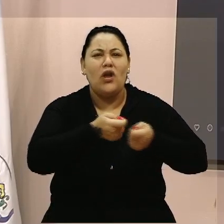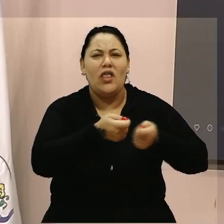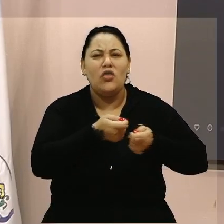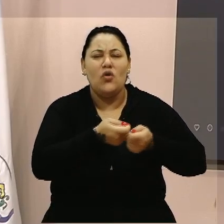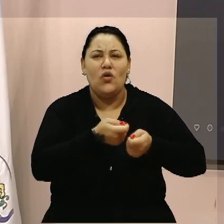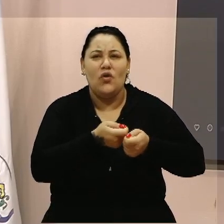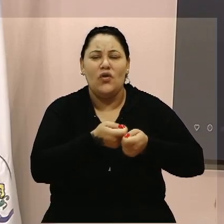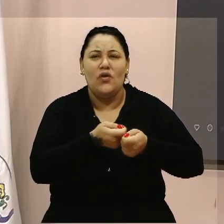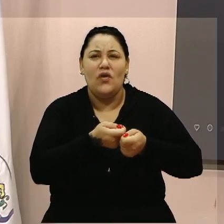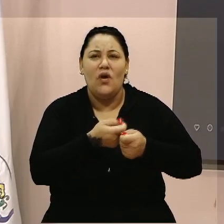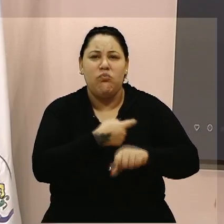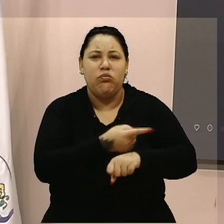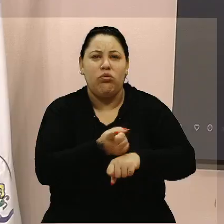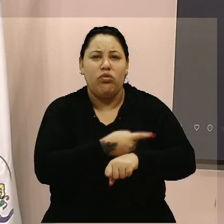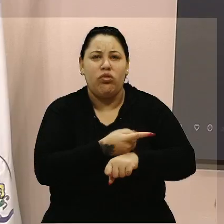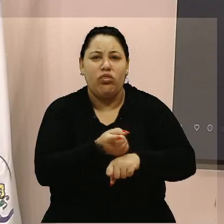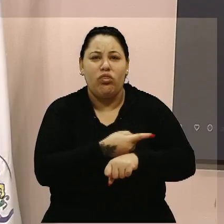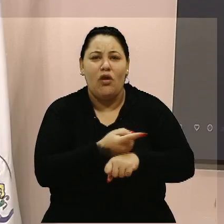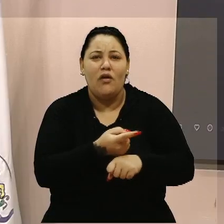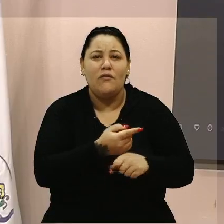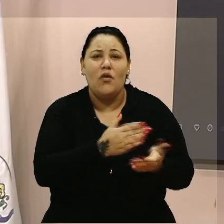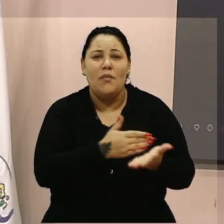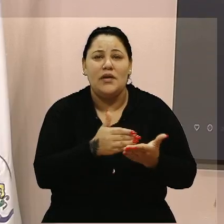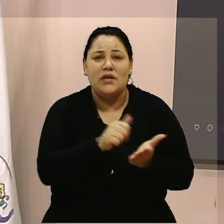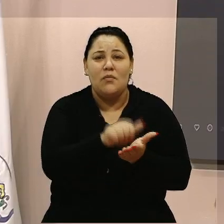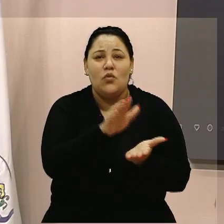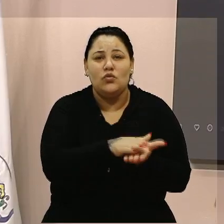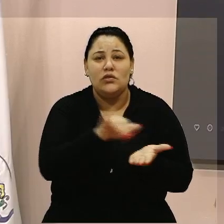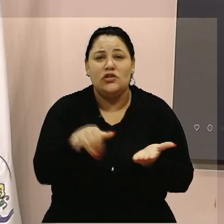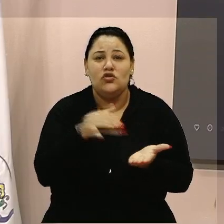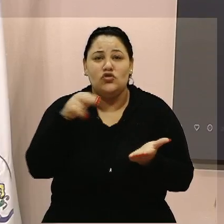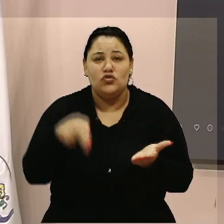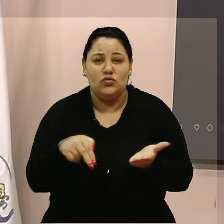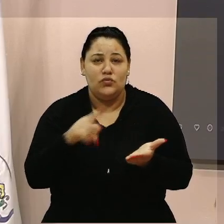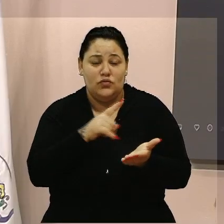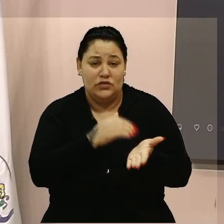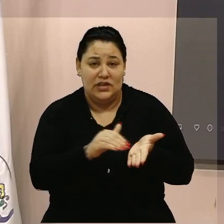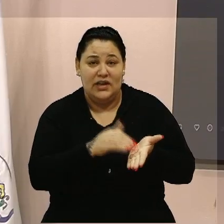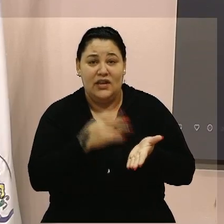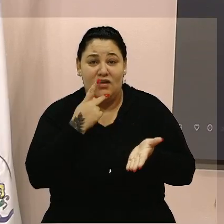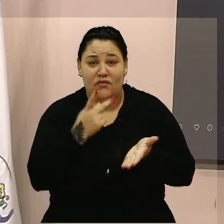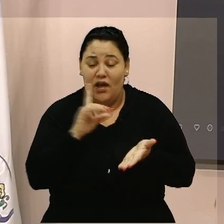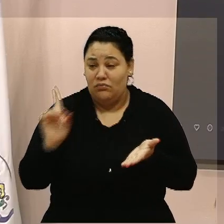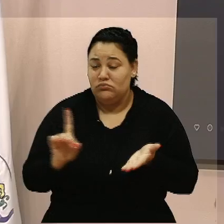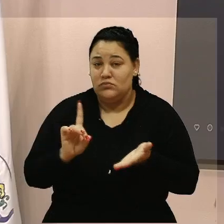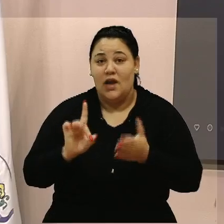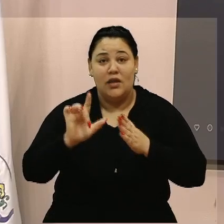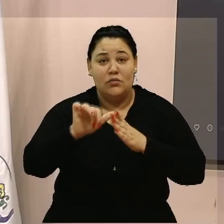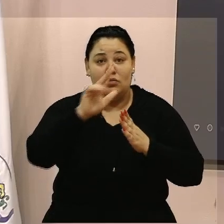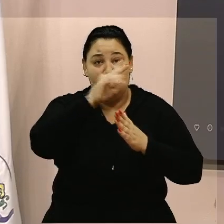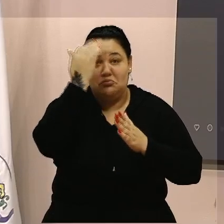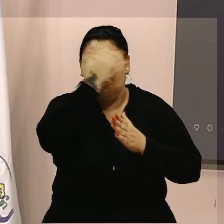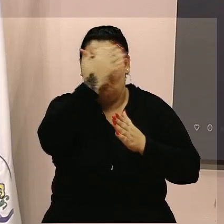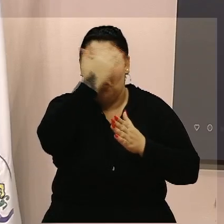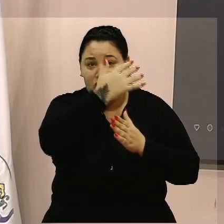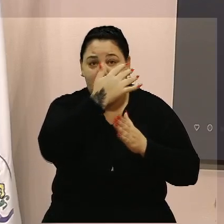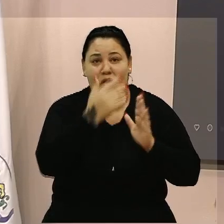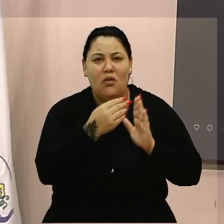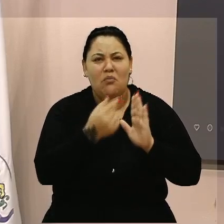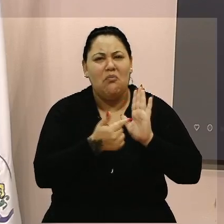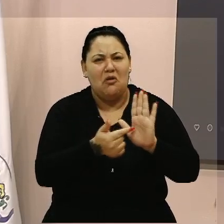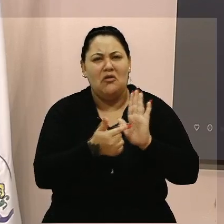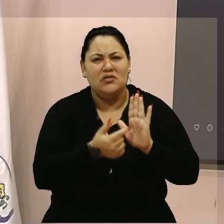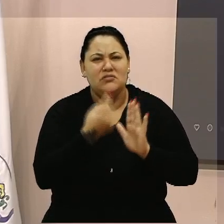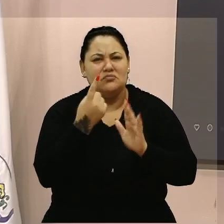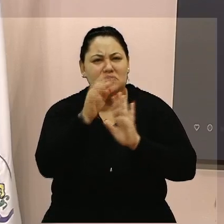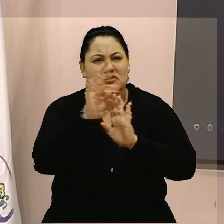das ruas de Caxias passarão a multar em junho. O secretário adjunto vem aqui, fala isso, e depois o Adiló publica uma coisa diferente. Então, aqui a gente